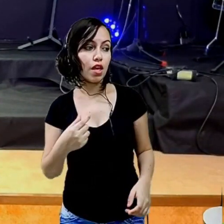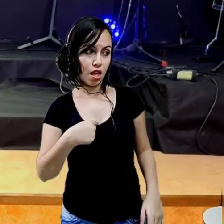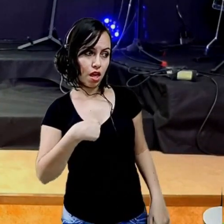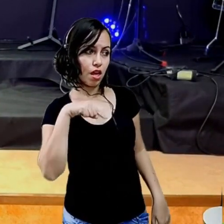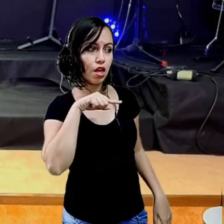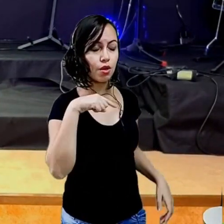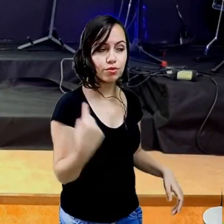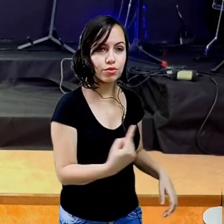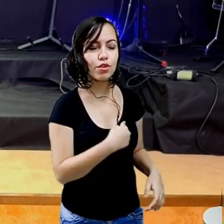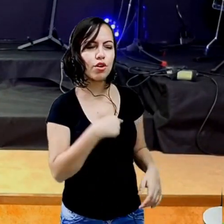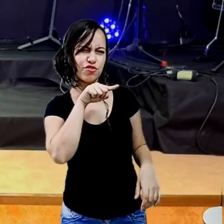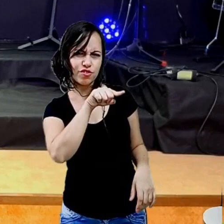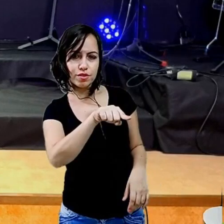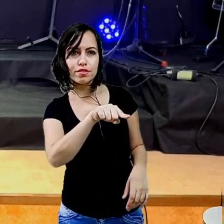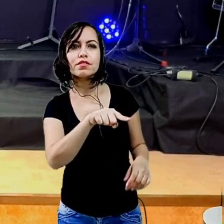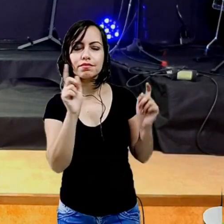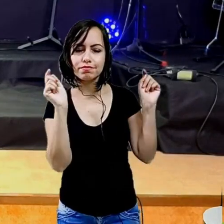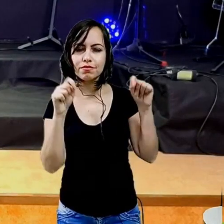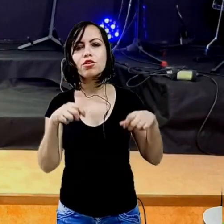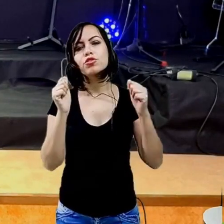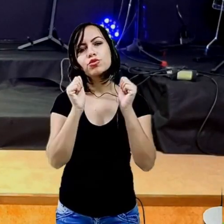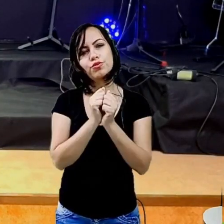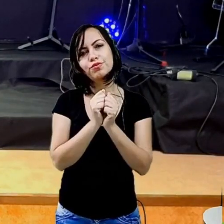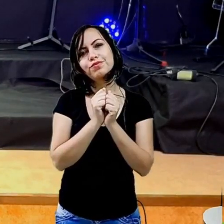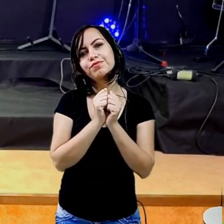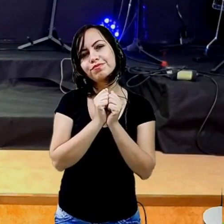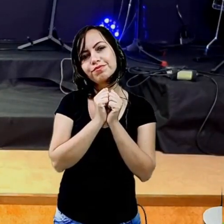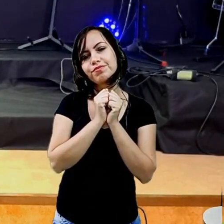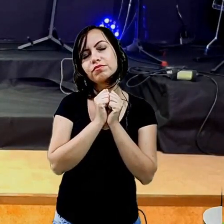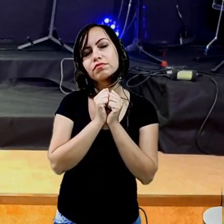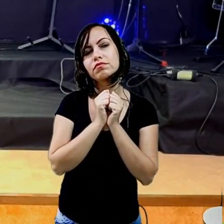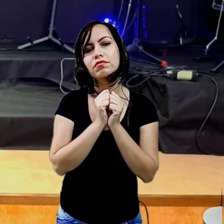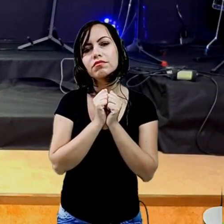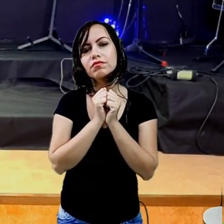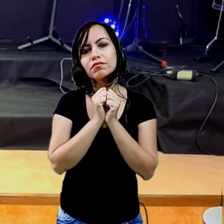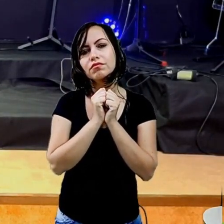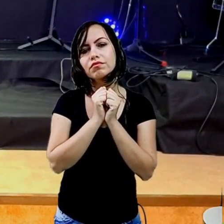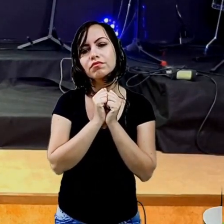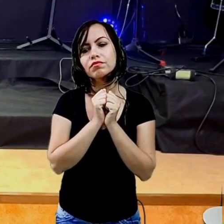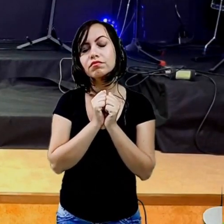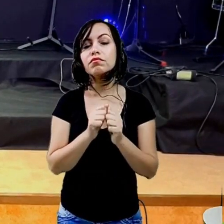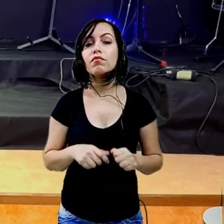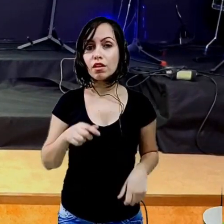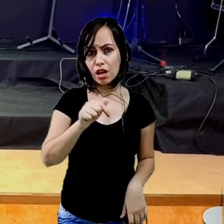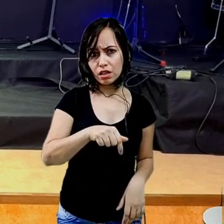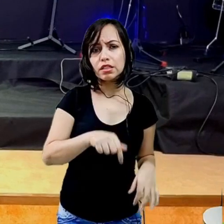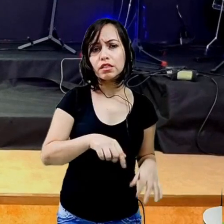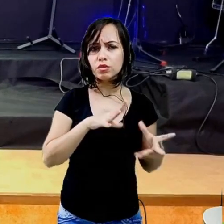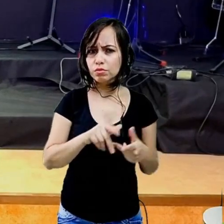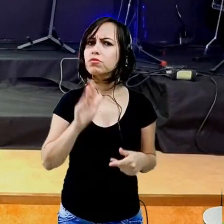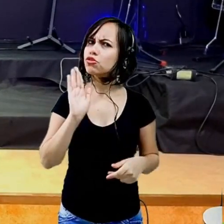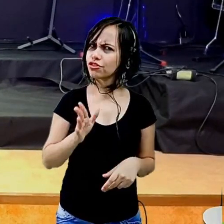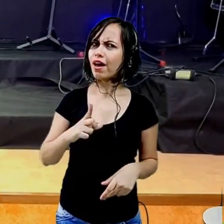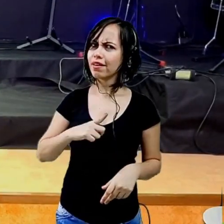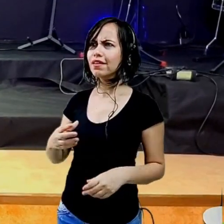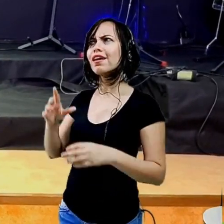nós, você, esteja com Ele também. Aqui neste mundo, porque nós já desfrutamos da